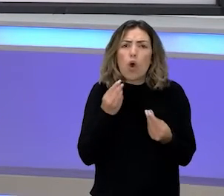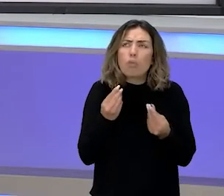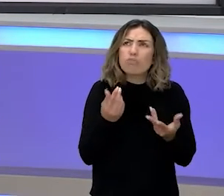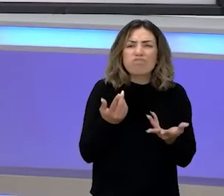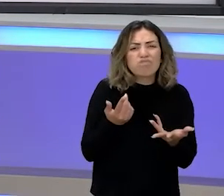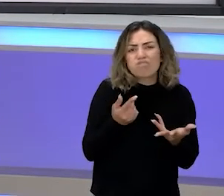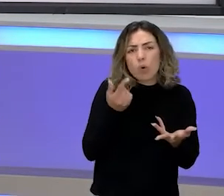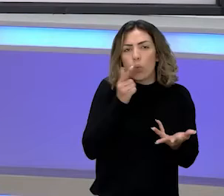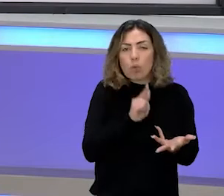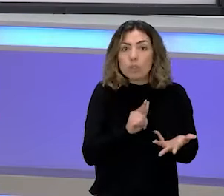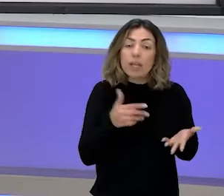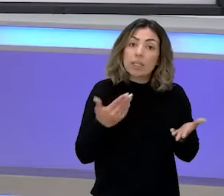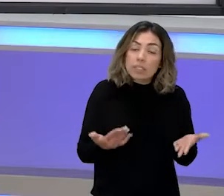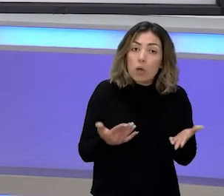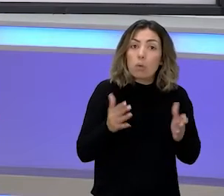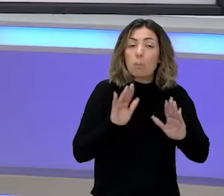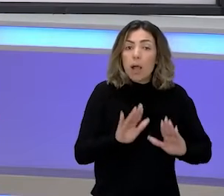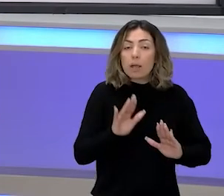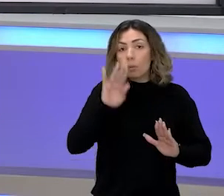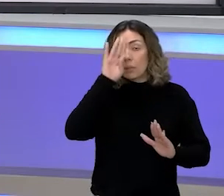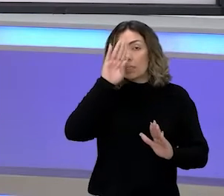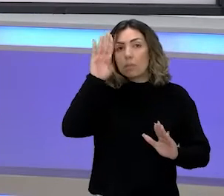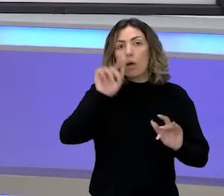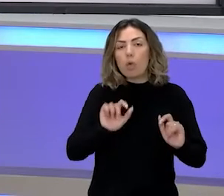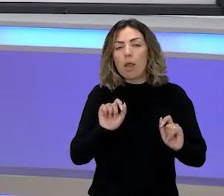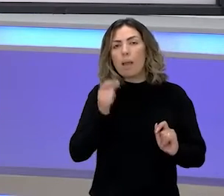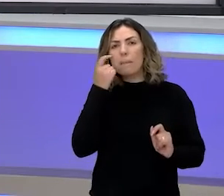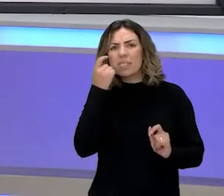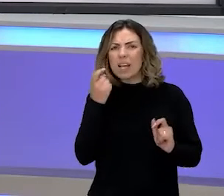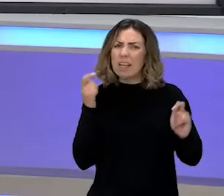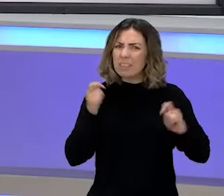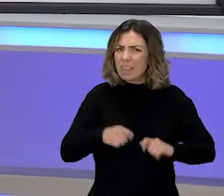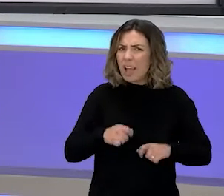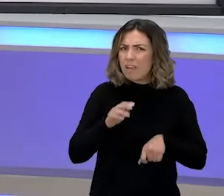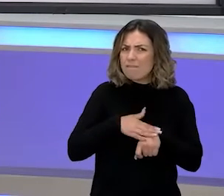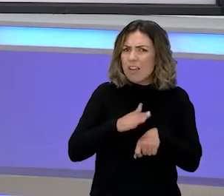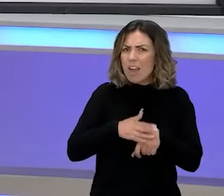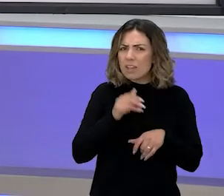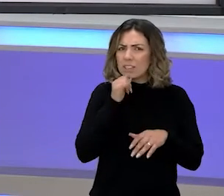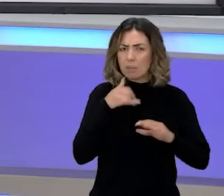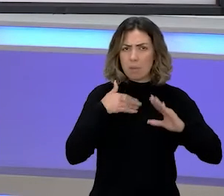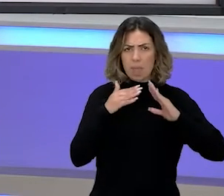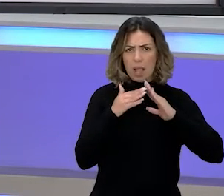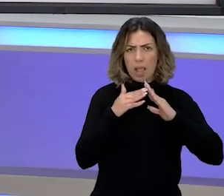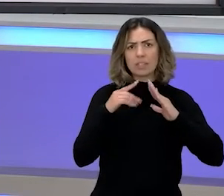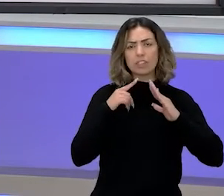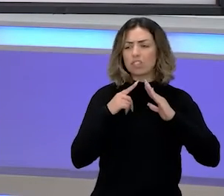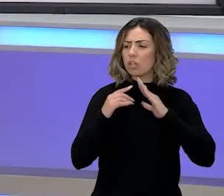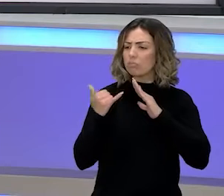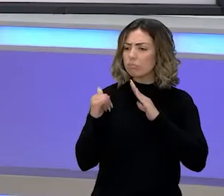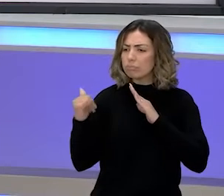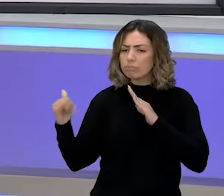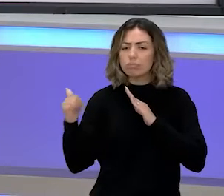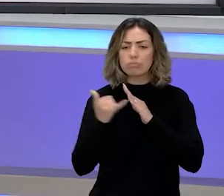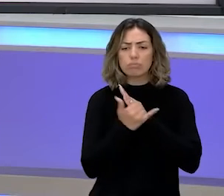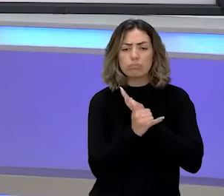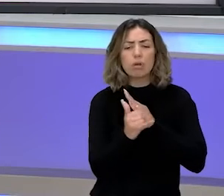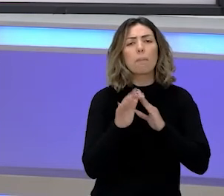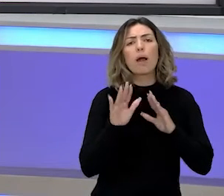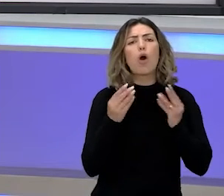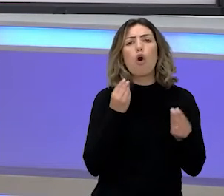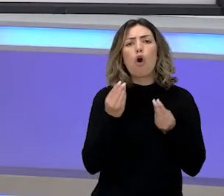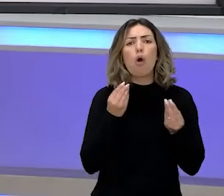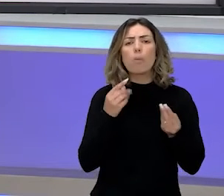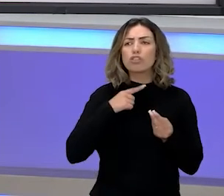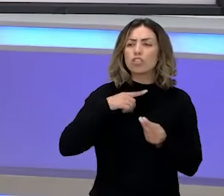a gente vai pelo menos pensar se a gente consegue fazer os circuitos elétricos de casas, usar as lâmpadas que já estão no mercado